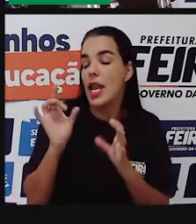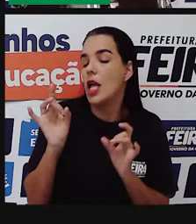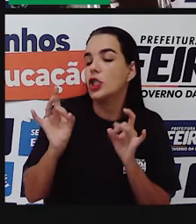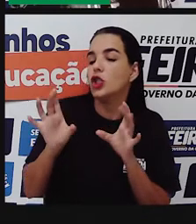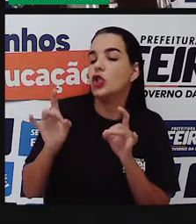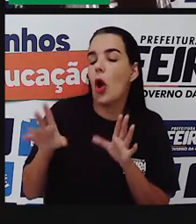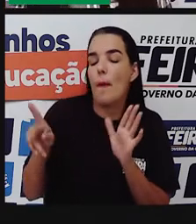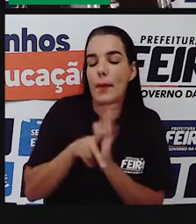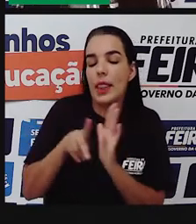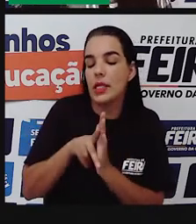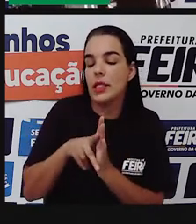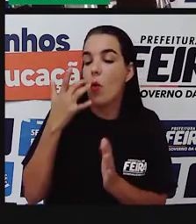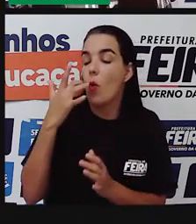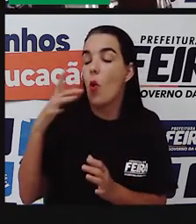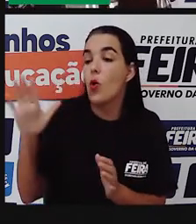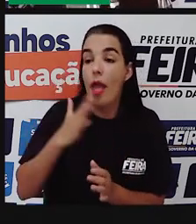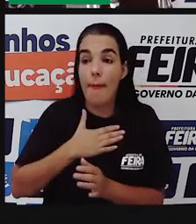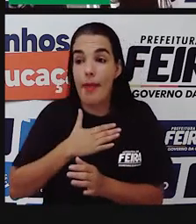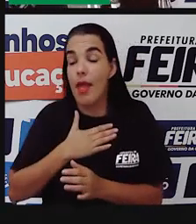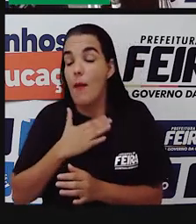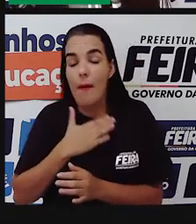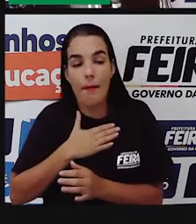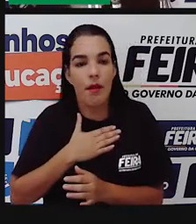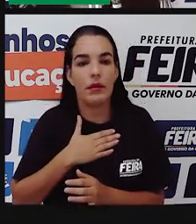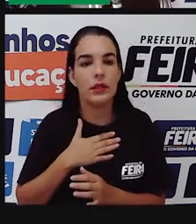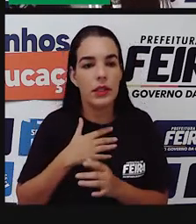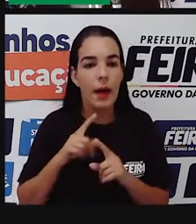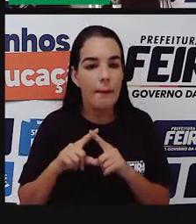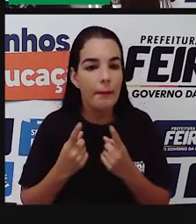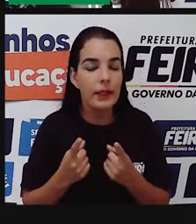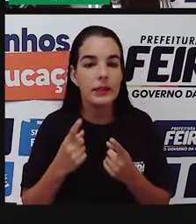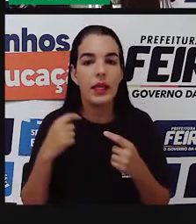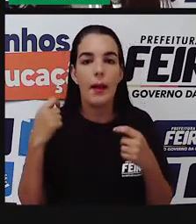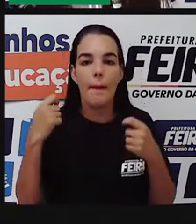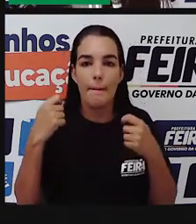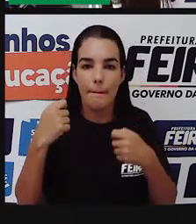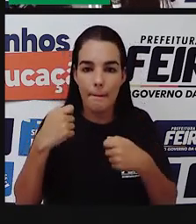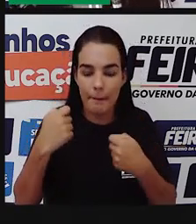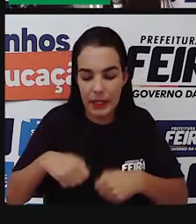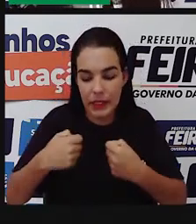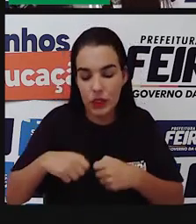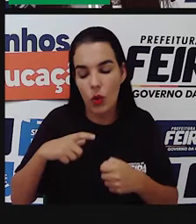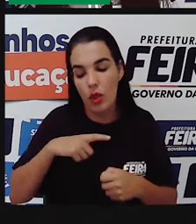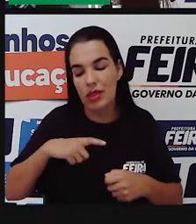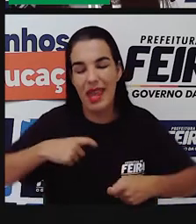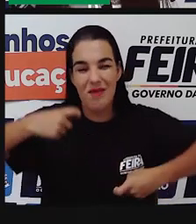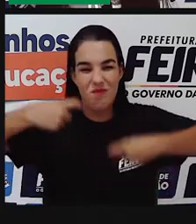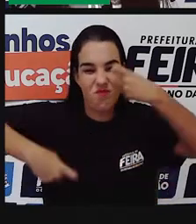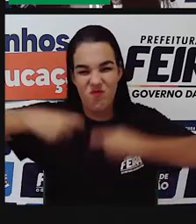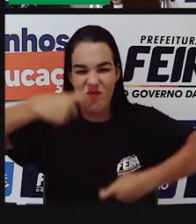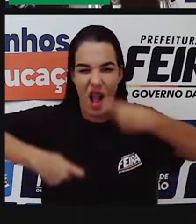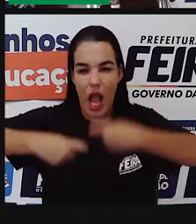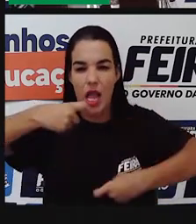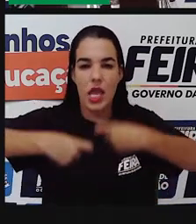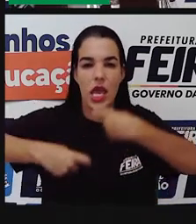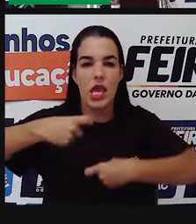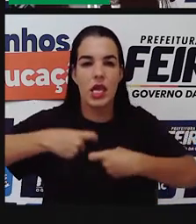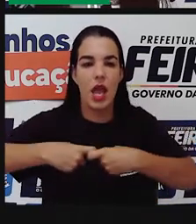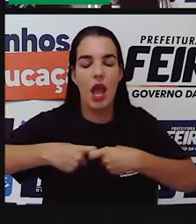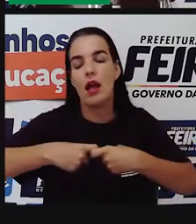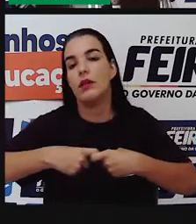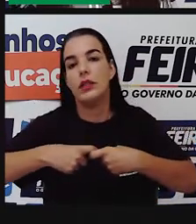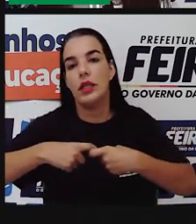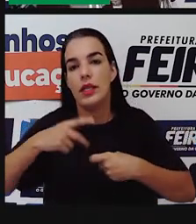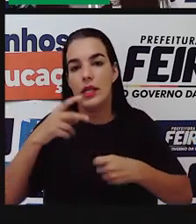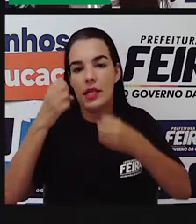que descobriram, né, o ouro aí em Minas Gerais. Eles se revoltaram contra os